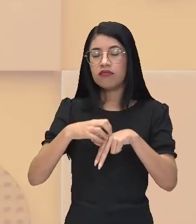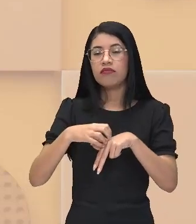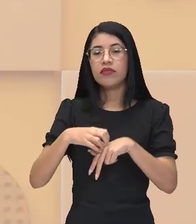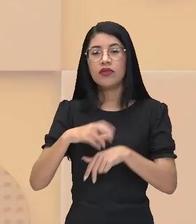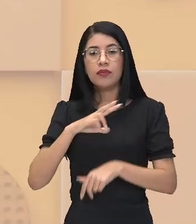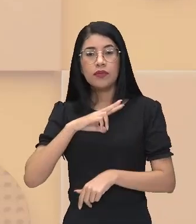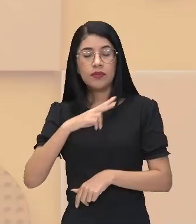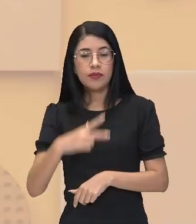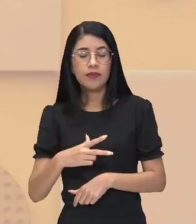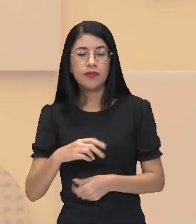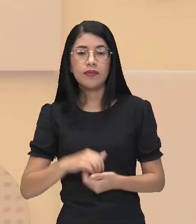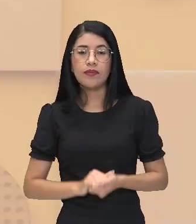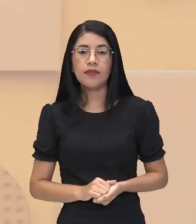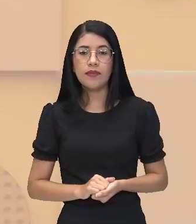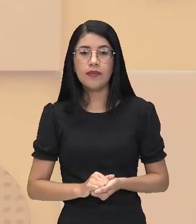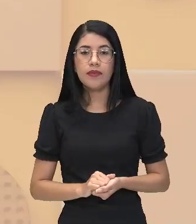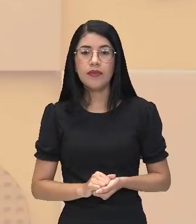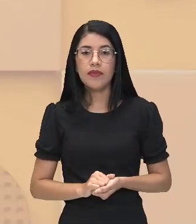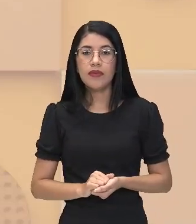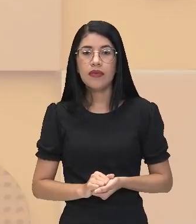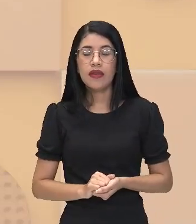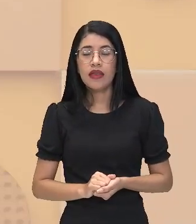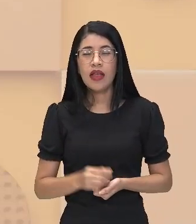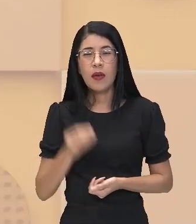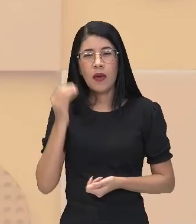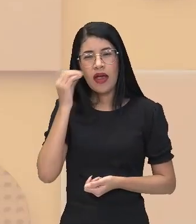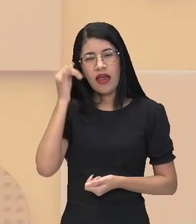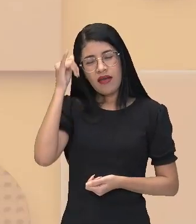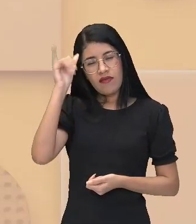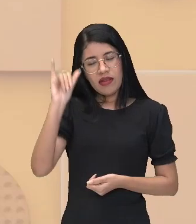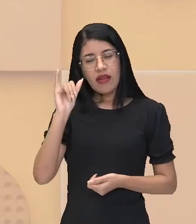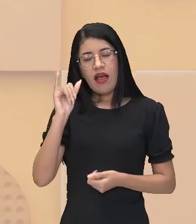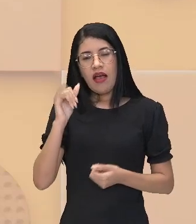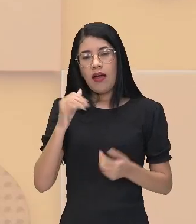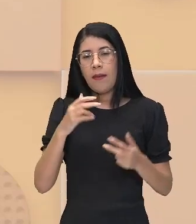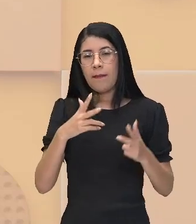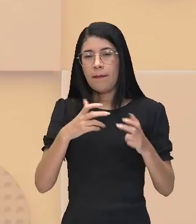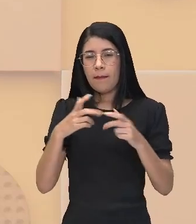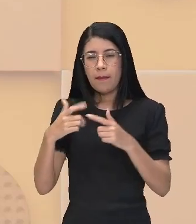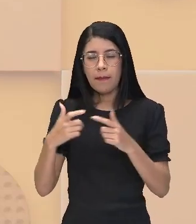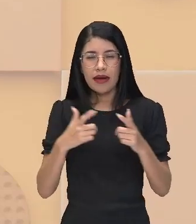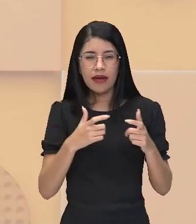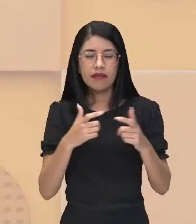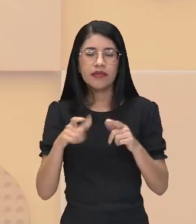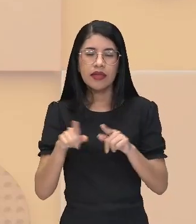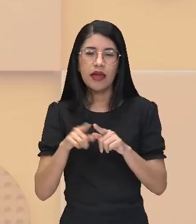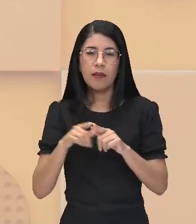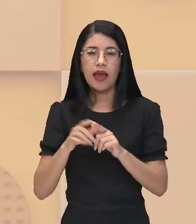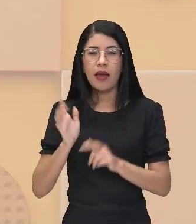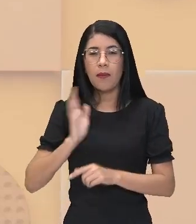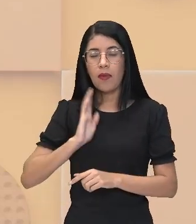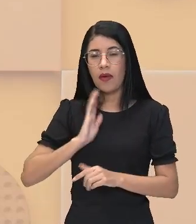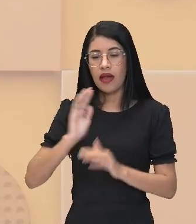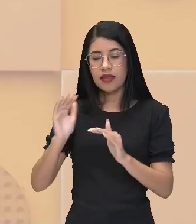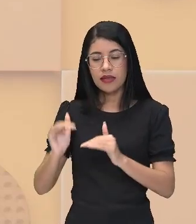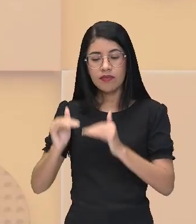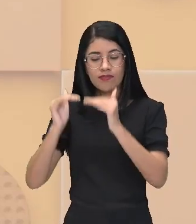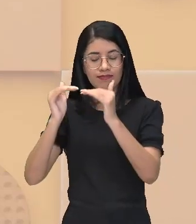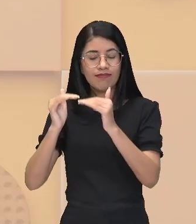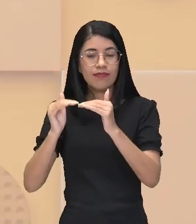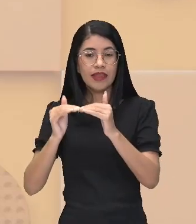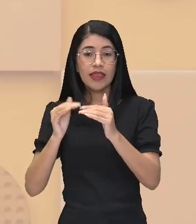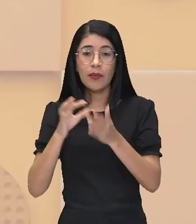na tentativa de evitar conflitos com a nobreza e com a burguesia portuguesa, o rei Filipe I, ele